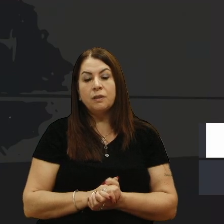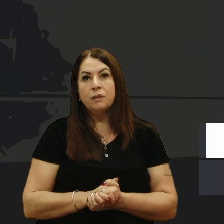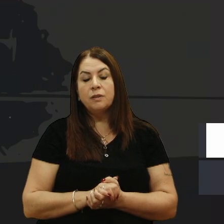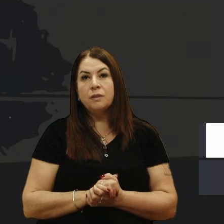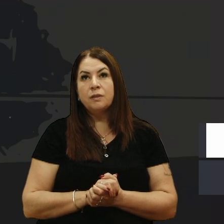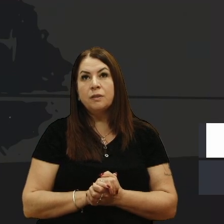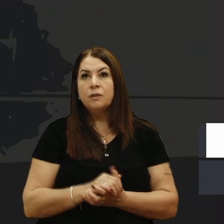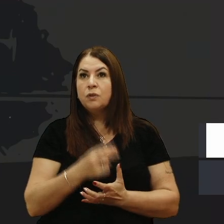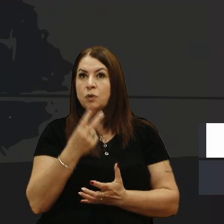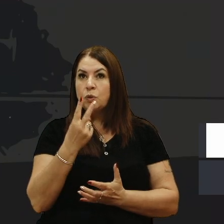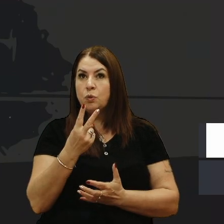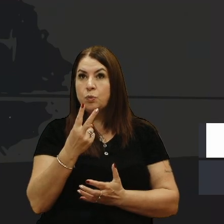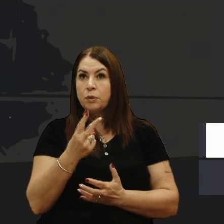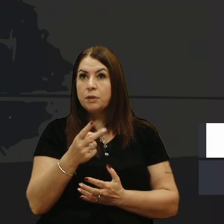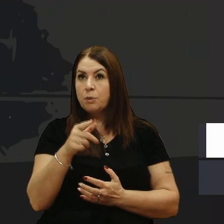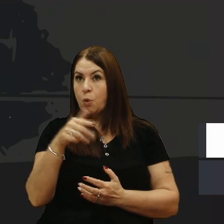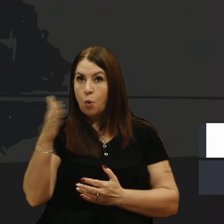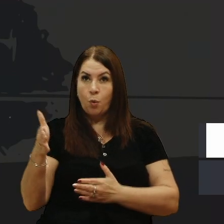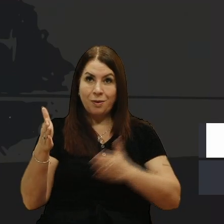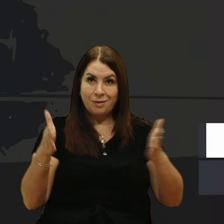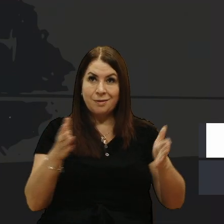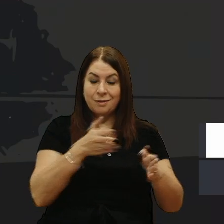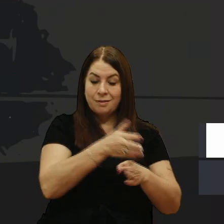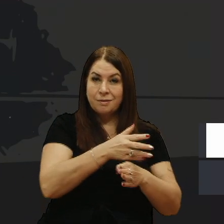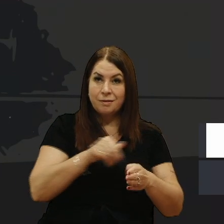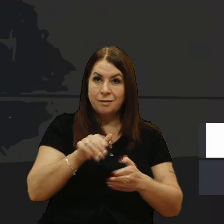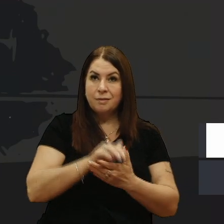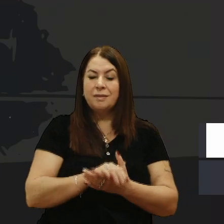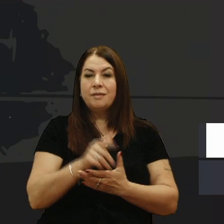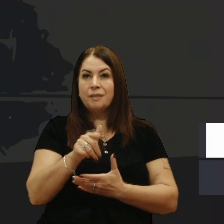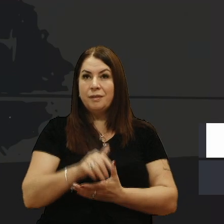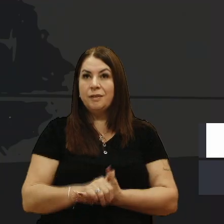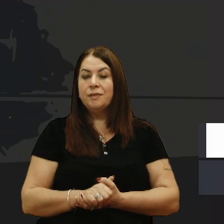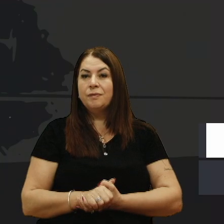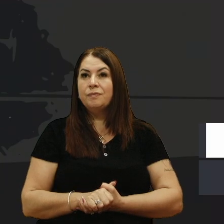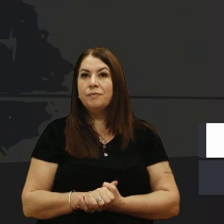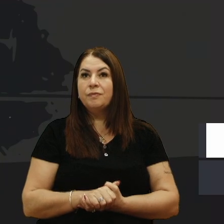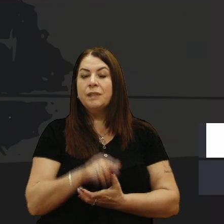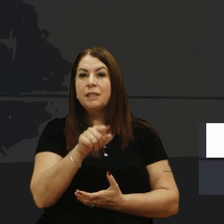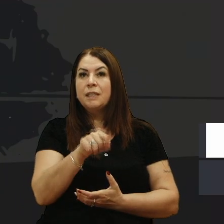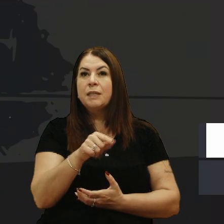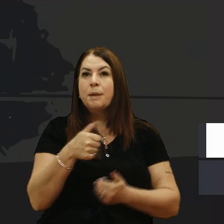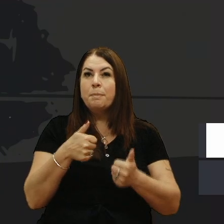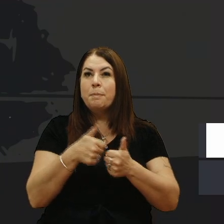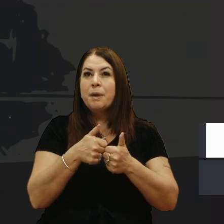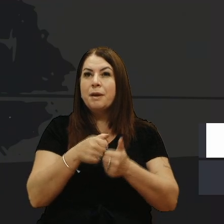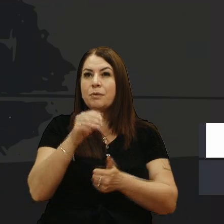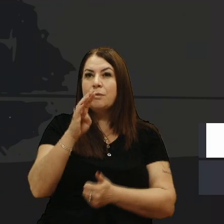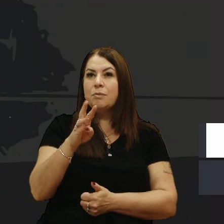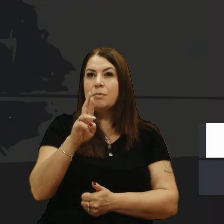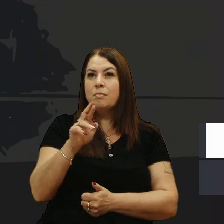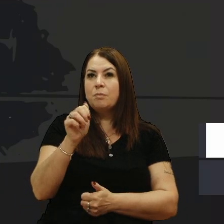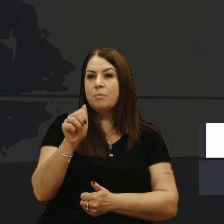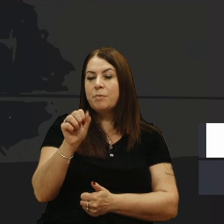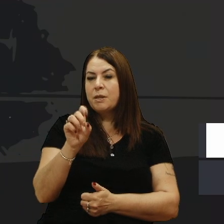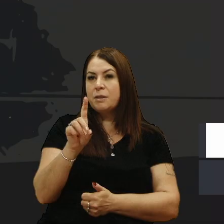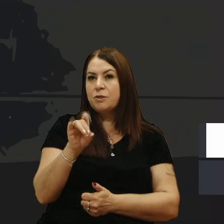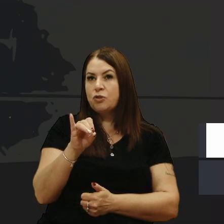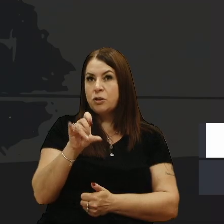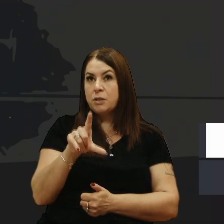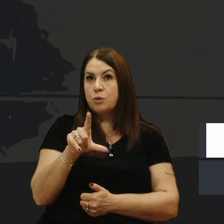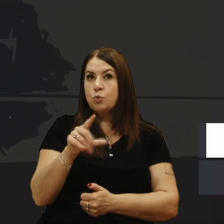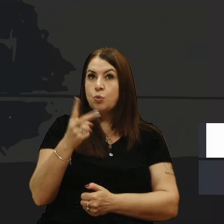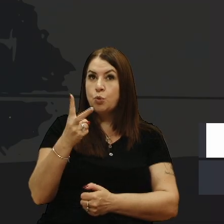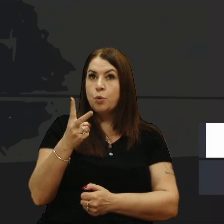As duas próximas interseções, no KM 76 e 600 e no 78, que é próximo ali a Brasdísel. Ali são 2 retornos em